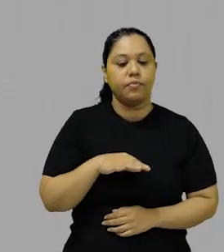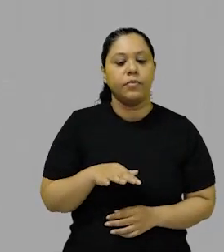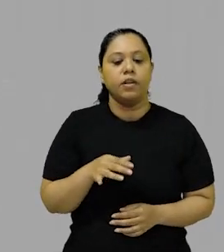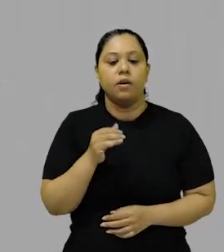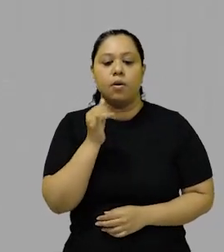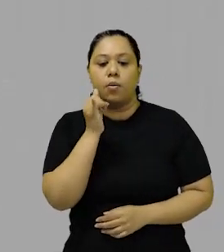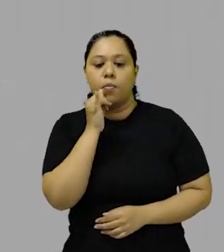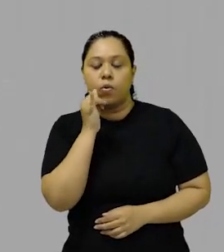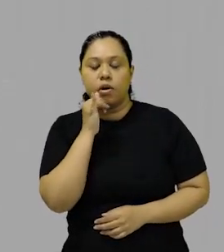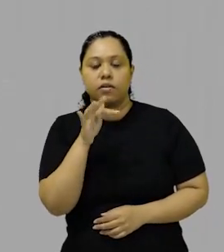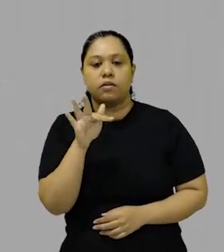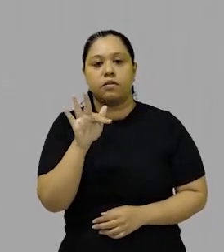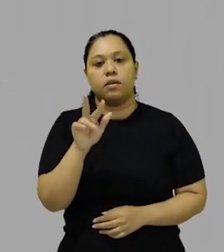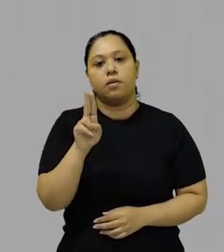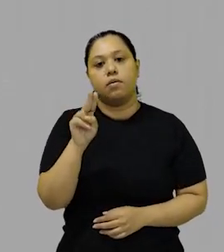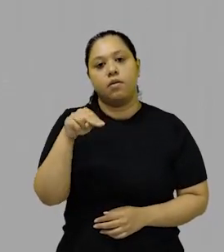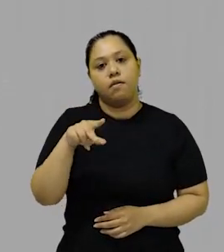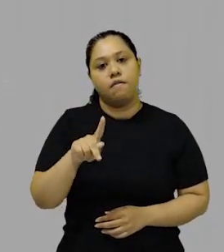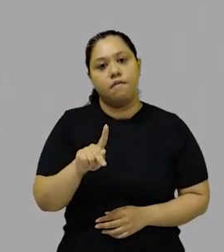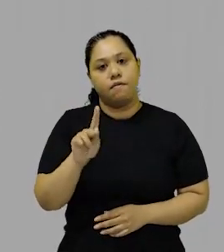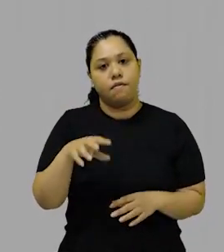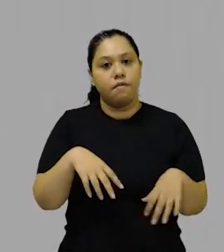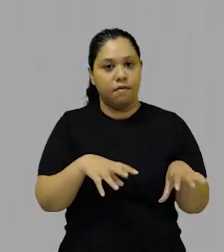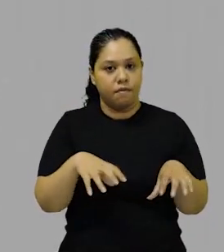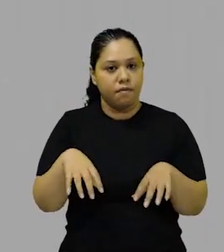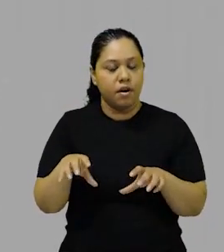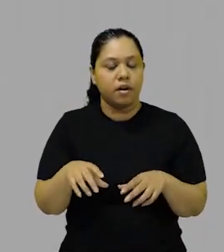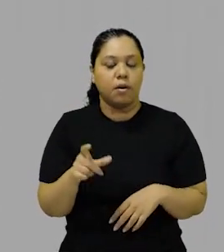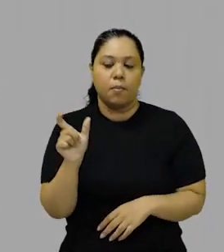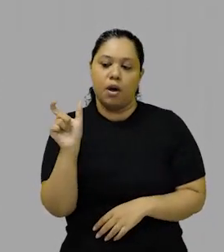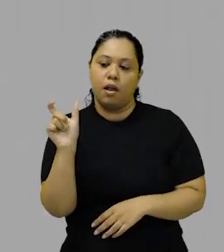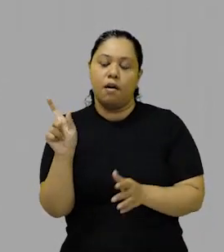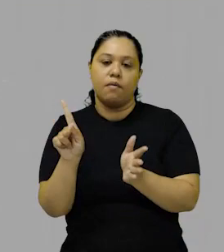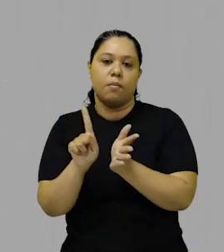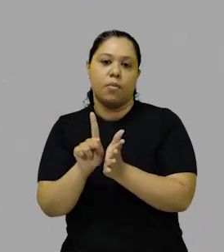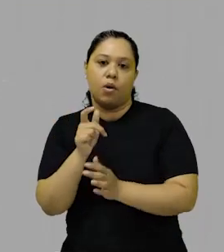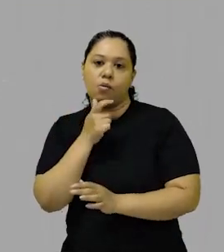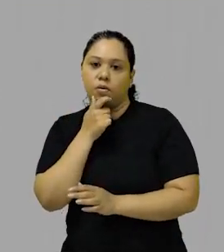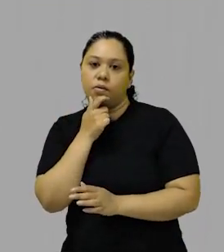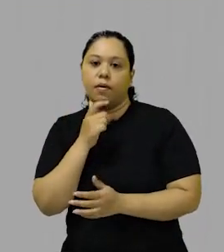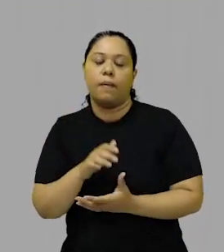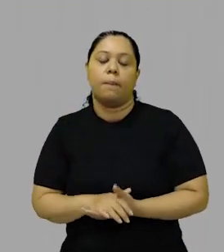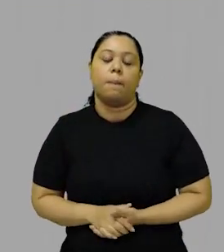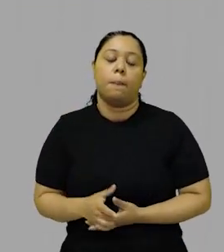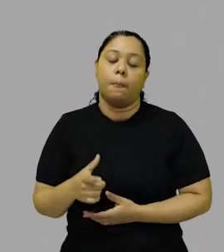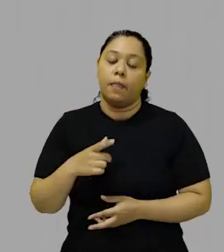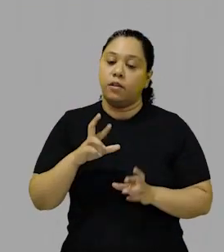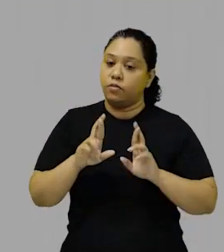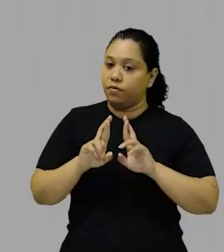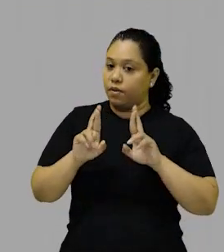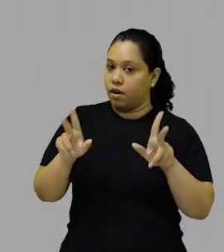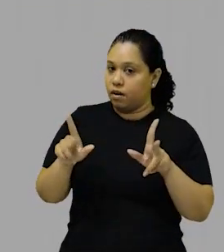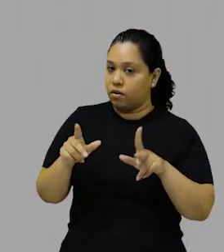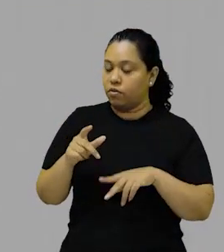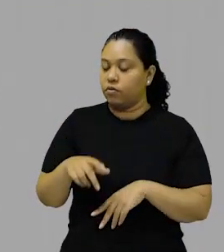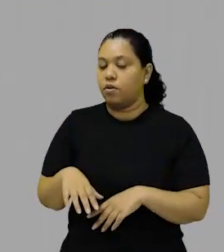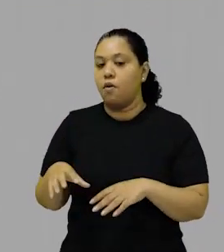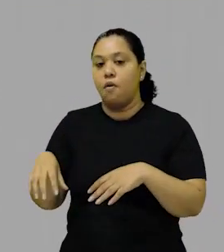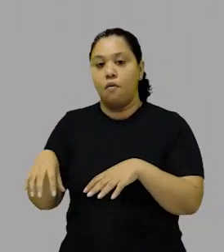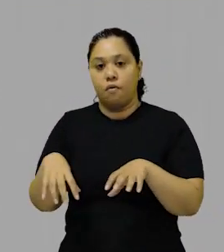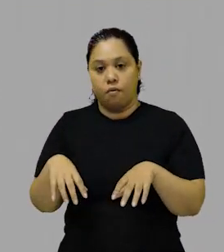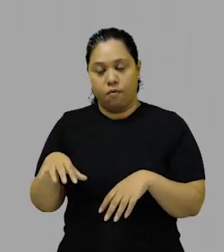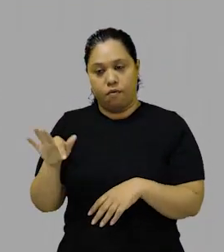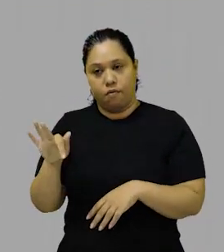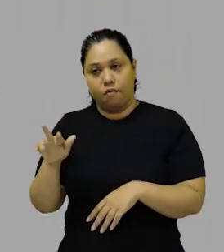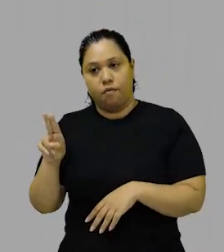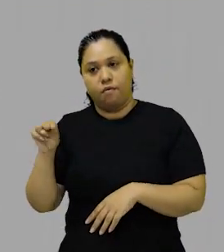por exemplo, é um termo do inglês. Existe uma diferença entre o que é o funk no Brasil e o que é o funk em língua inglesa.